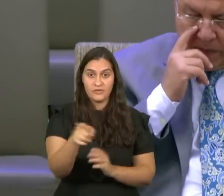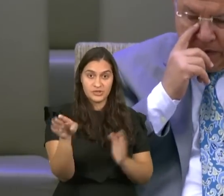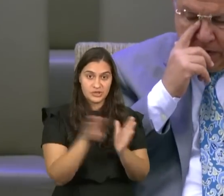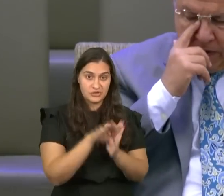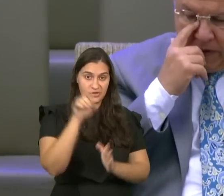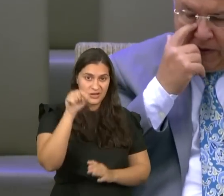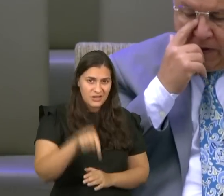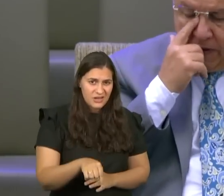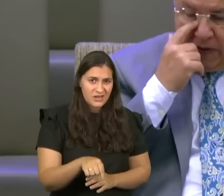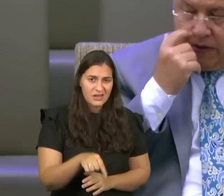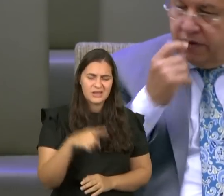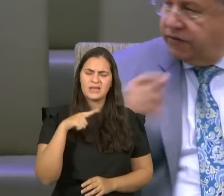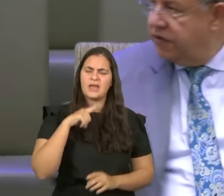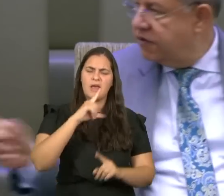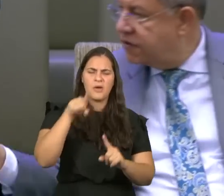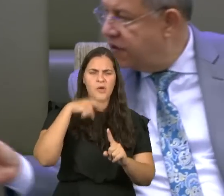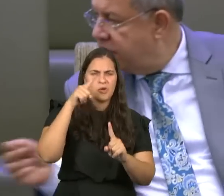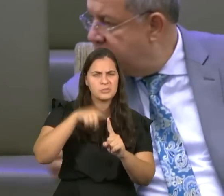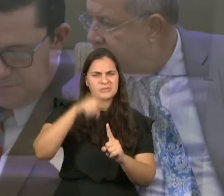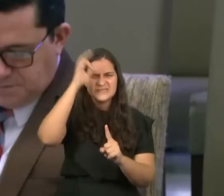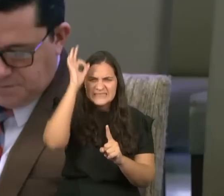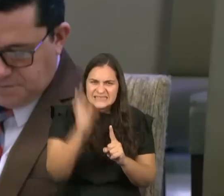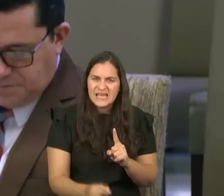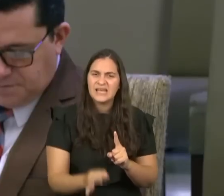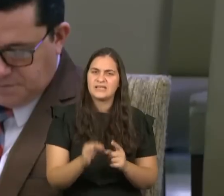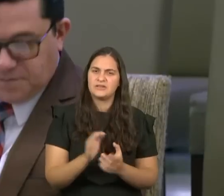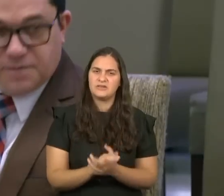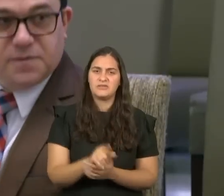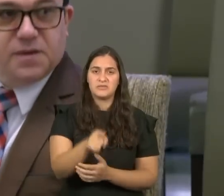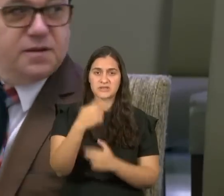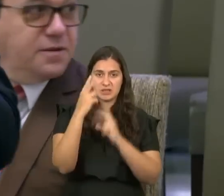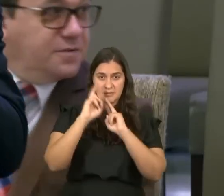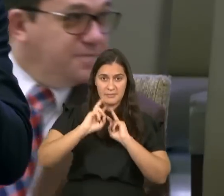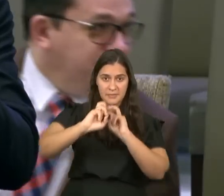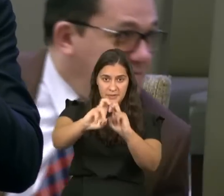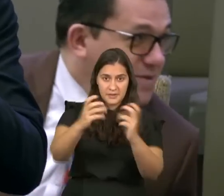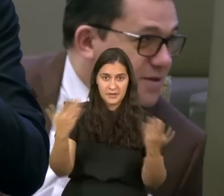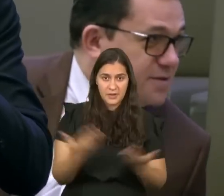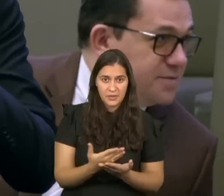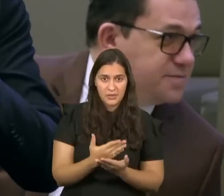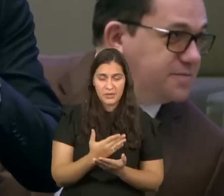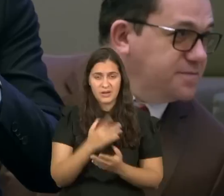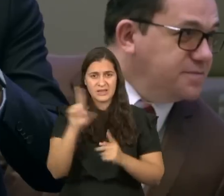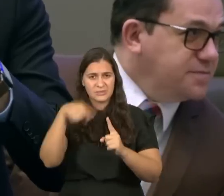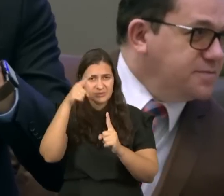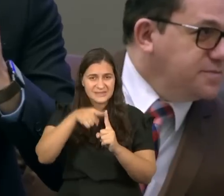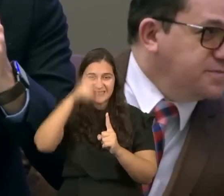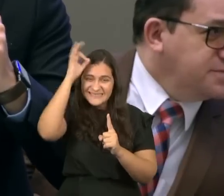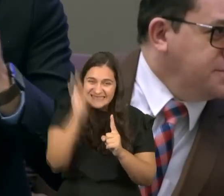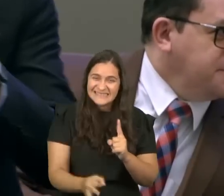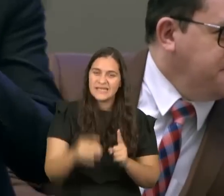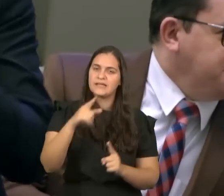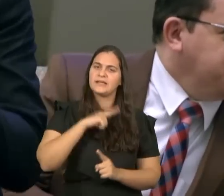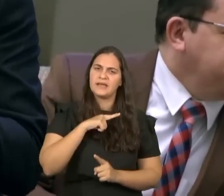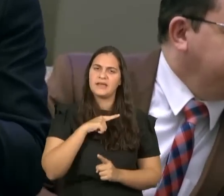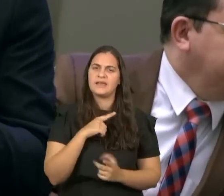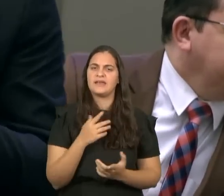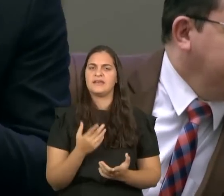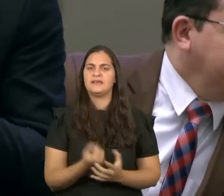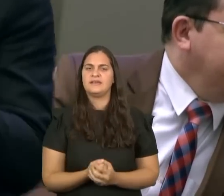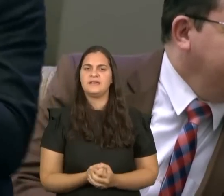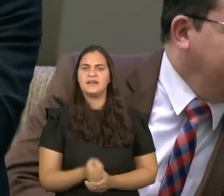não é uma coincidência você está ouvindo Esta palavra não é uma coincidência você